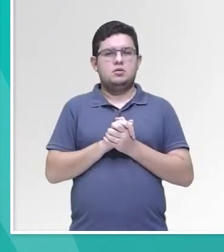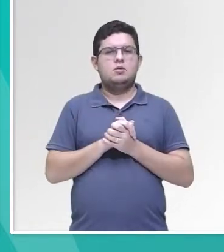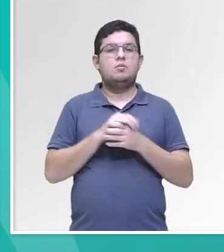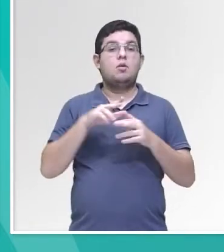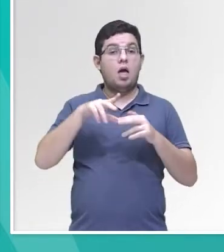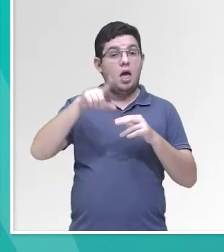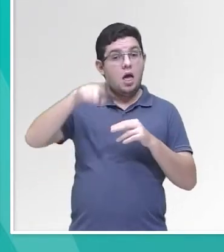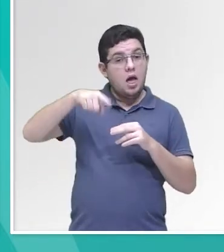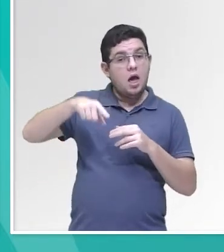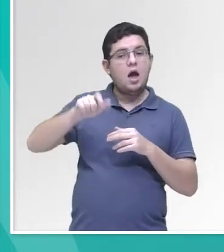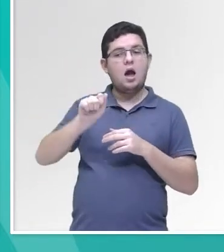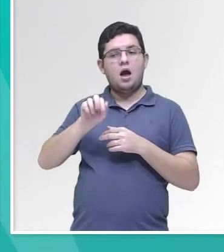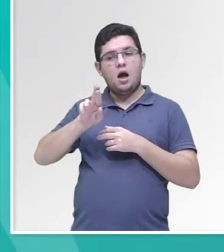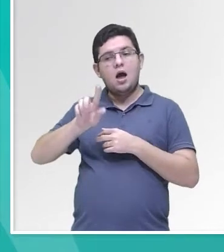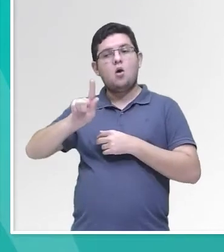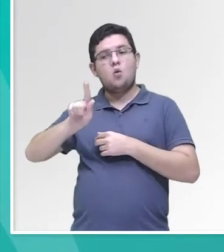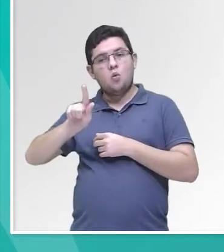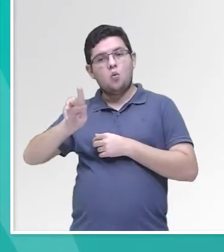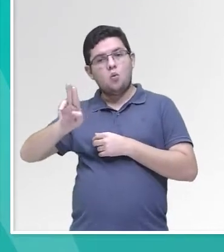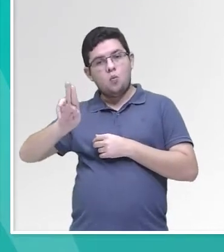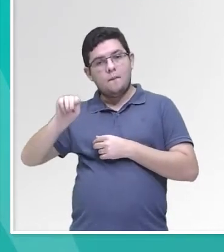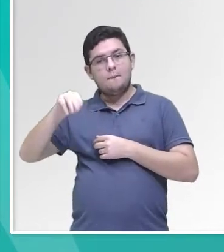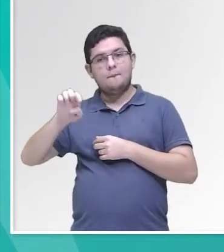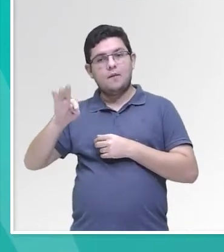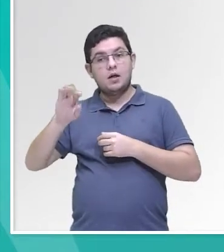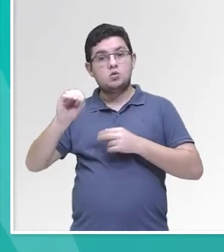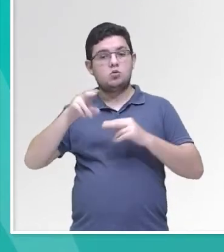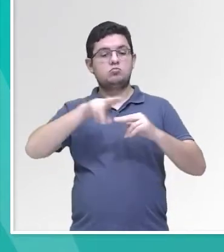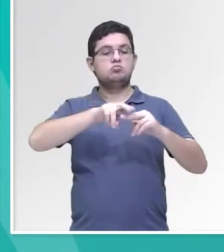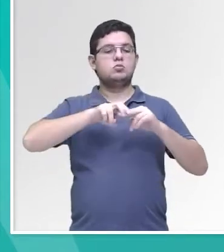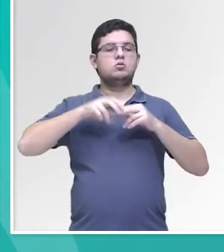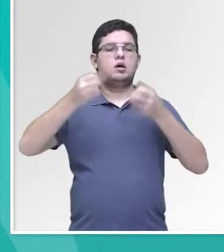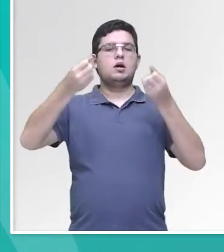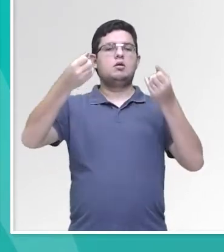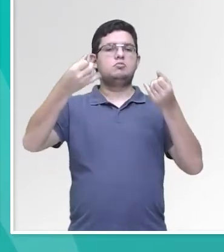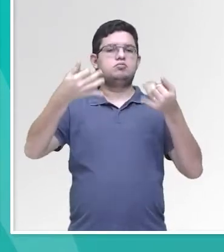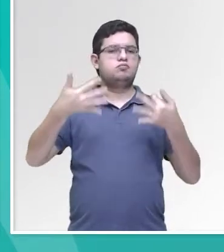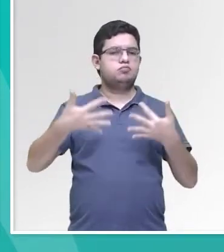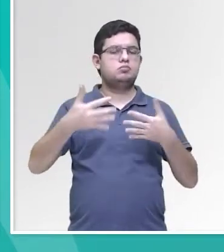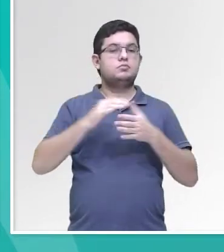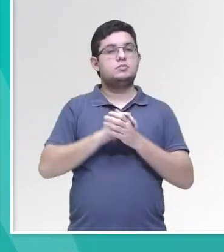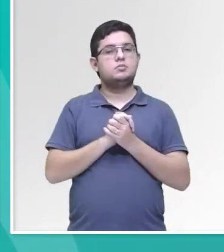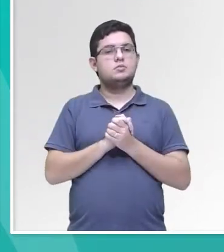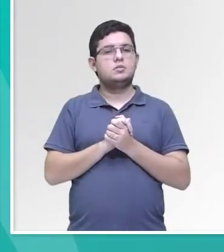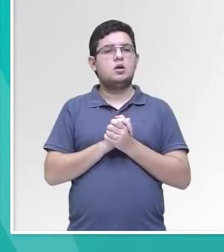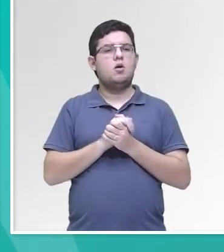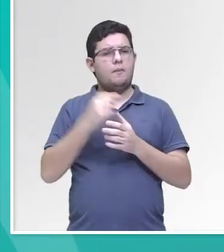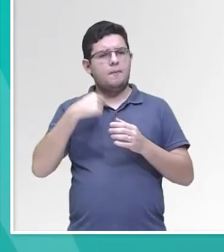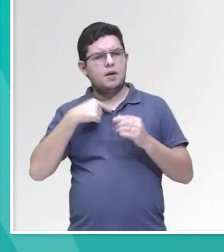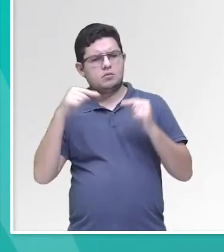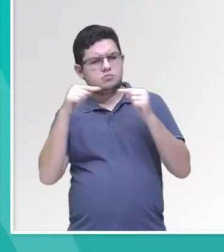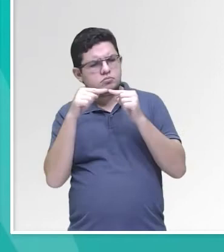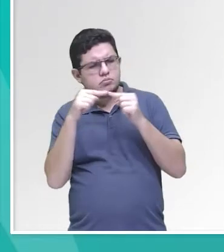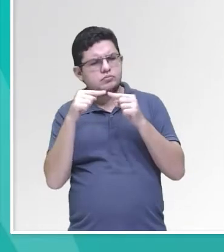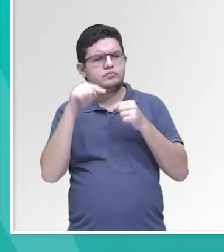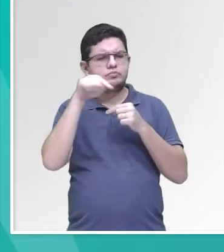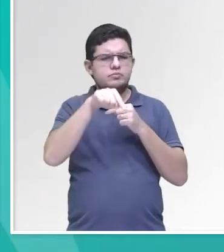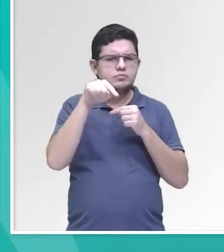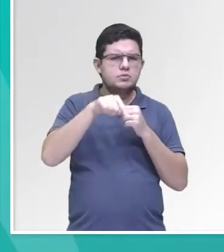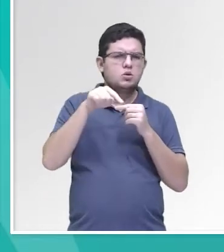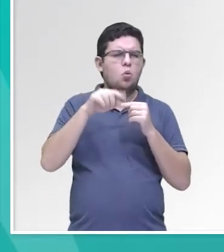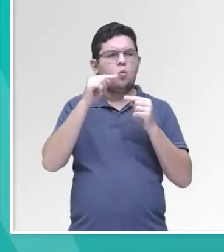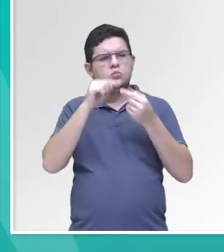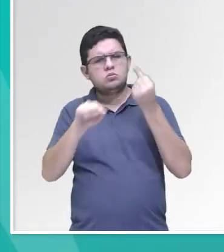e indicar, explicar o porquê que eu penso dessa forma e não da outra maneira. E isso se chama